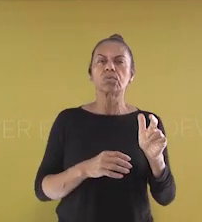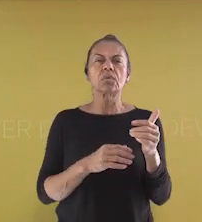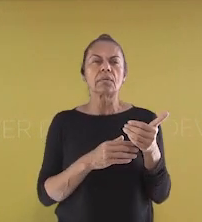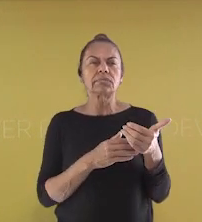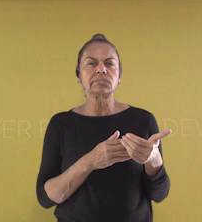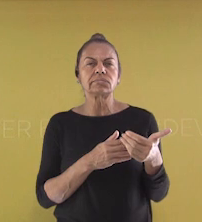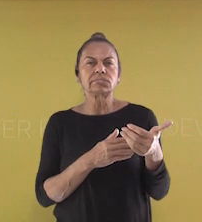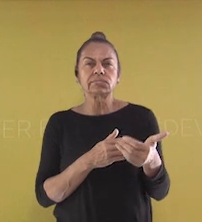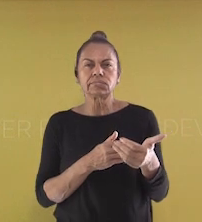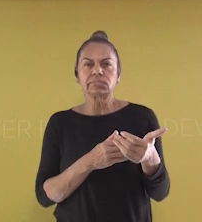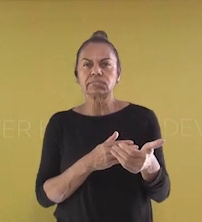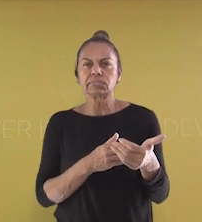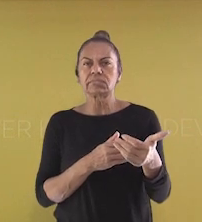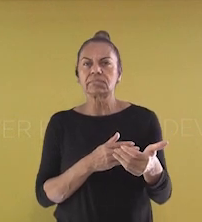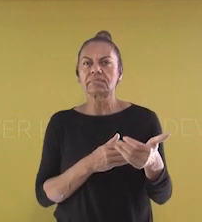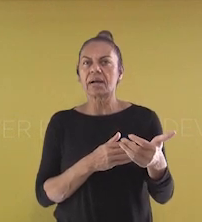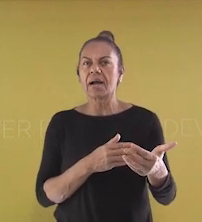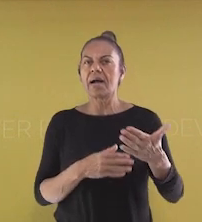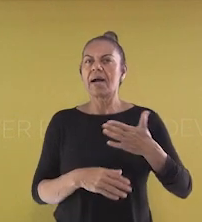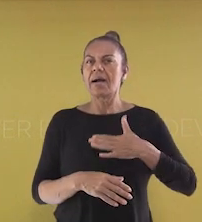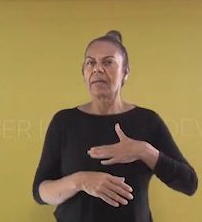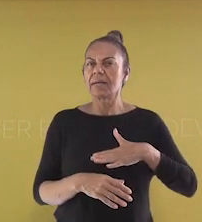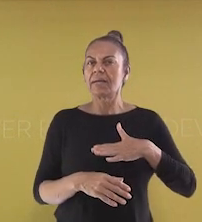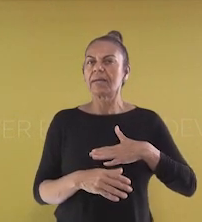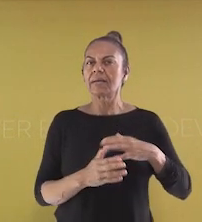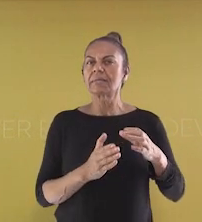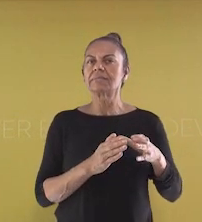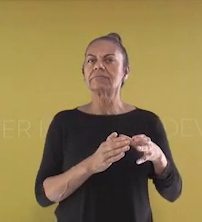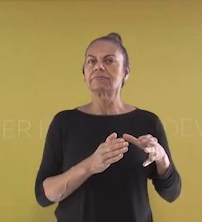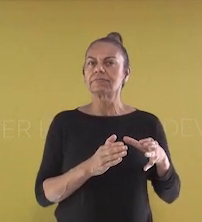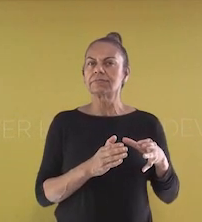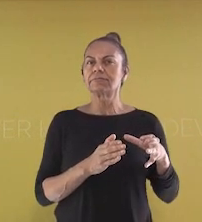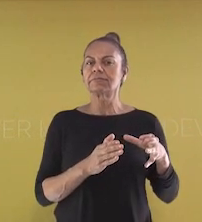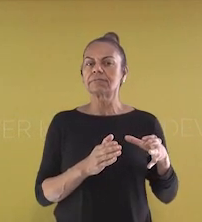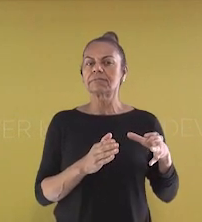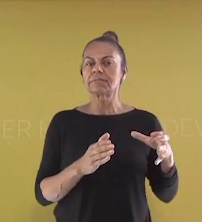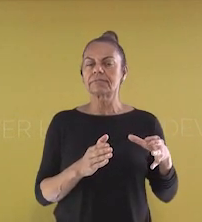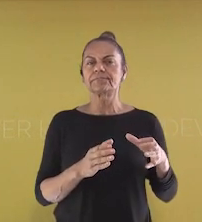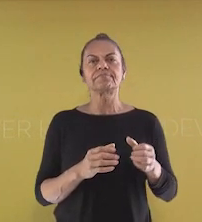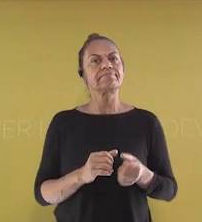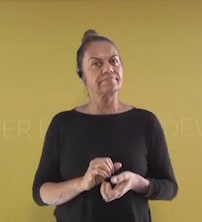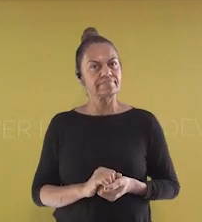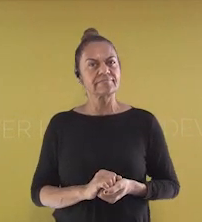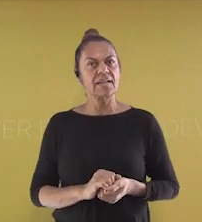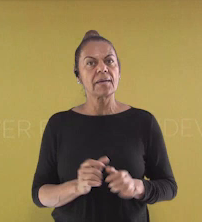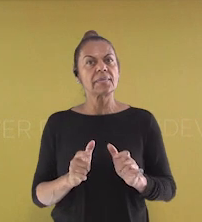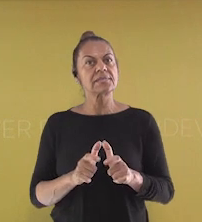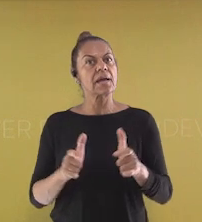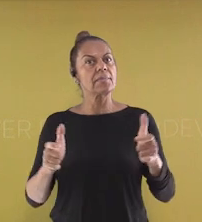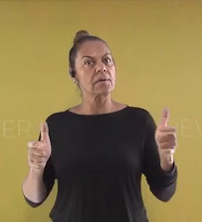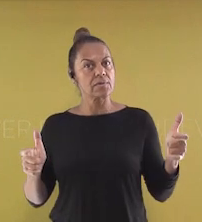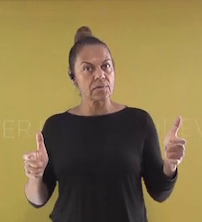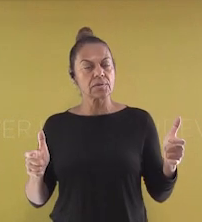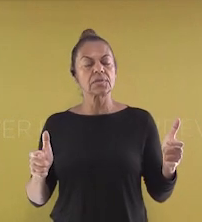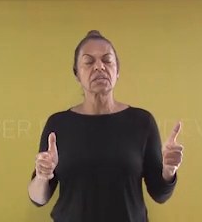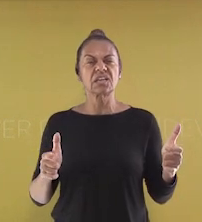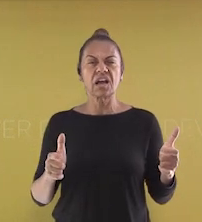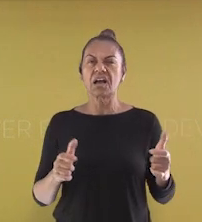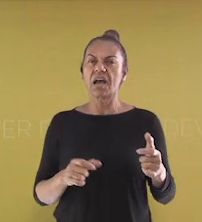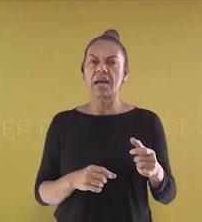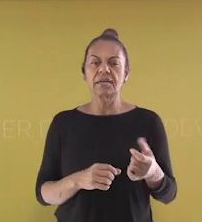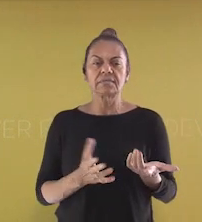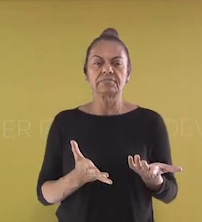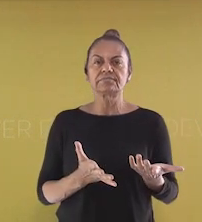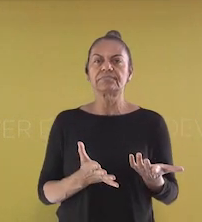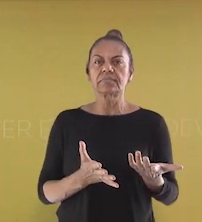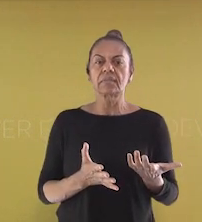mama. Alguns têm desenvolvimento rápido, enquanto outros crescem lentamente. A maioria dos casos, quando